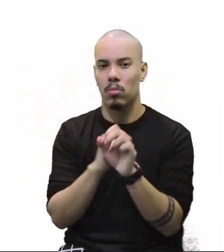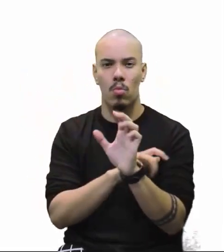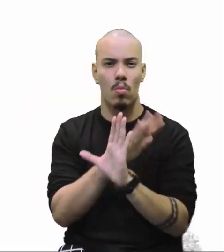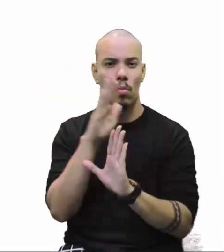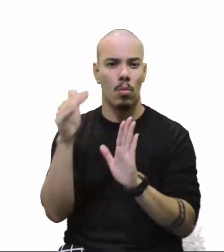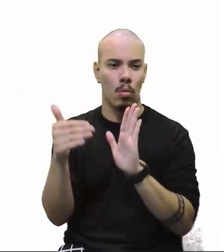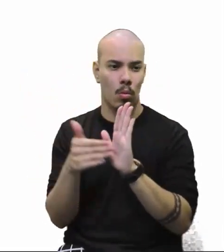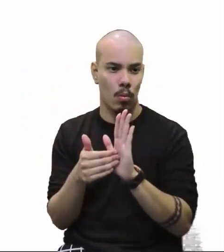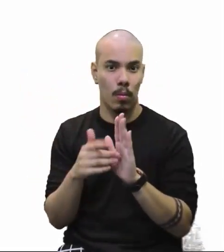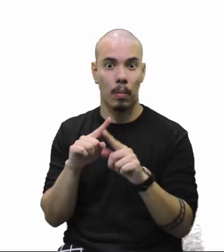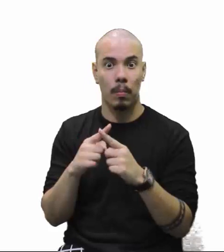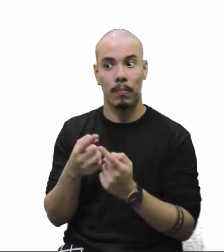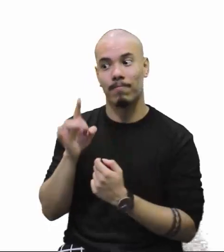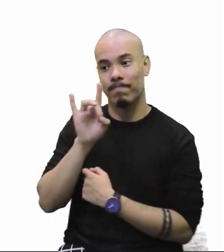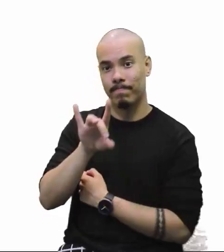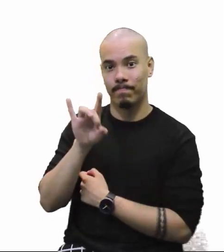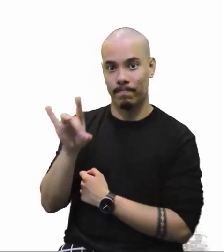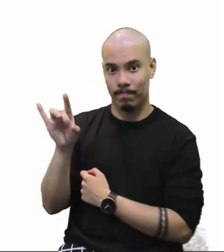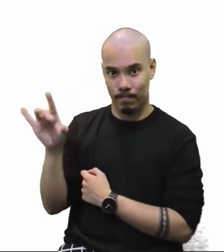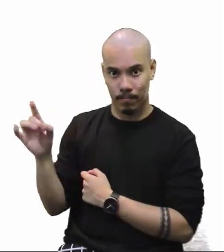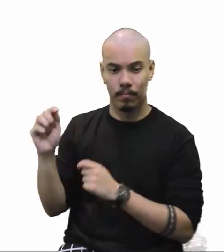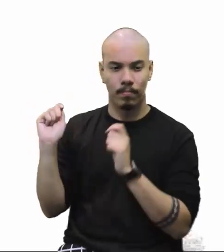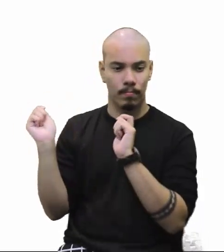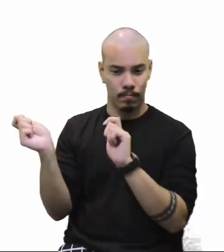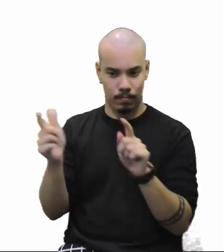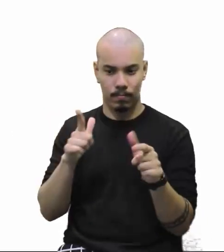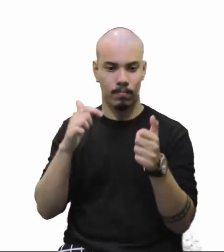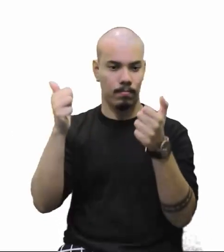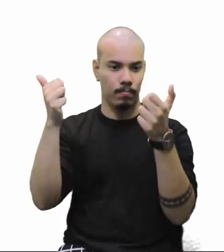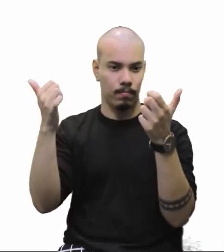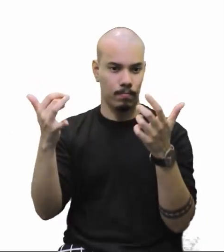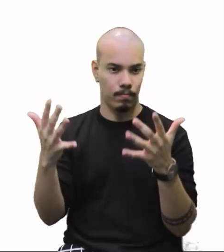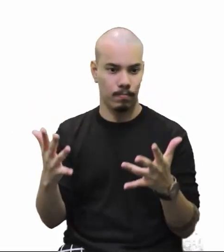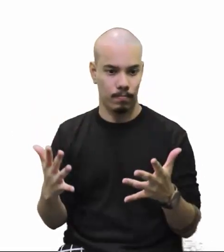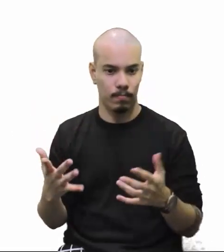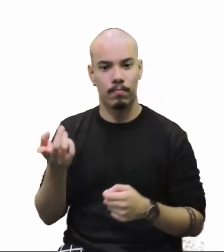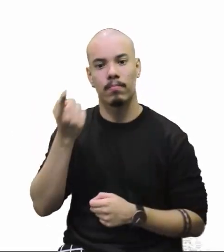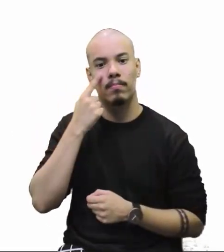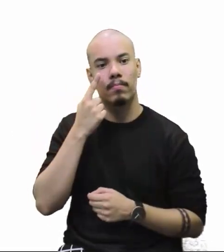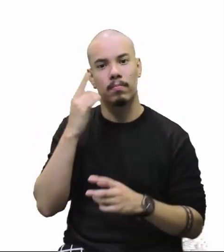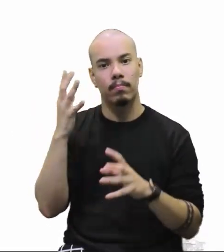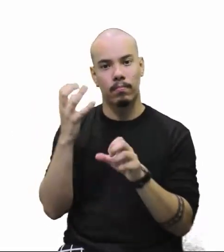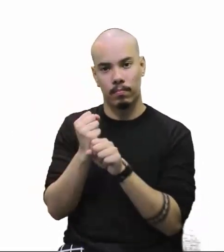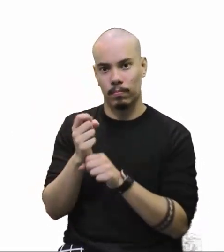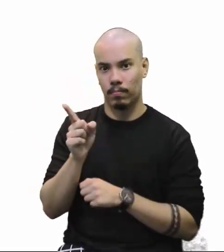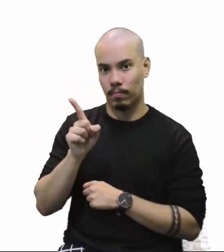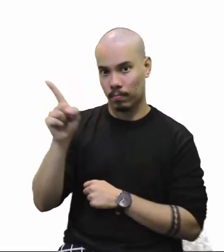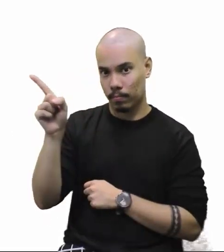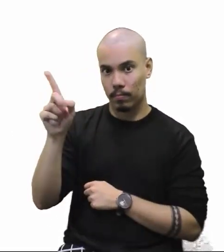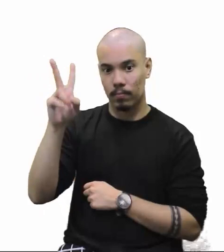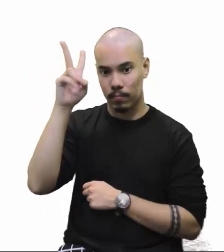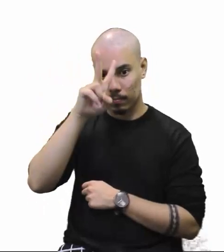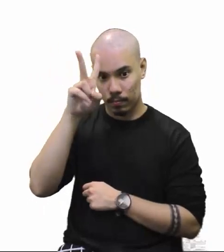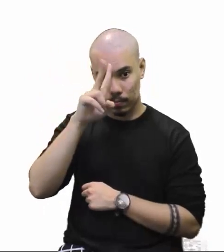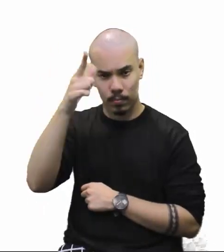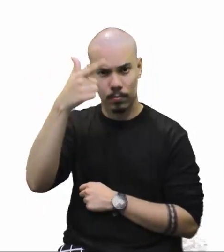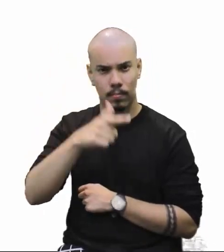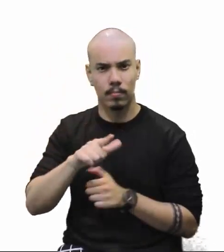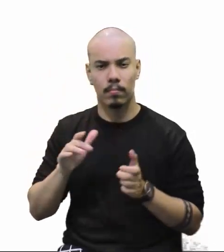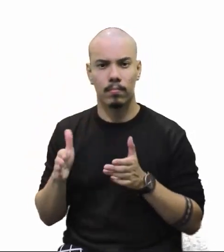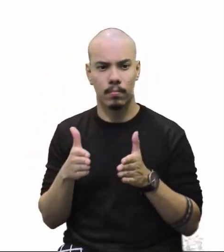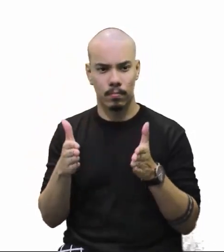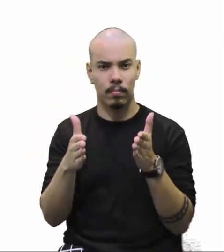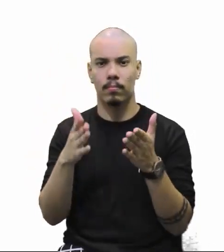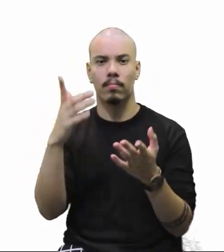que passam em cada um. Isso. Acho que no próximo slide nós temos aí a soma. Tá aí, ó. Lembrando que aqui é mais de um caminho, foi falando